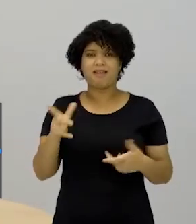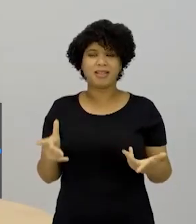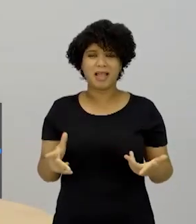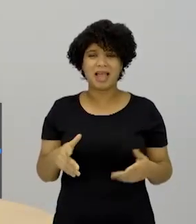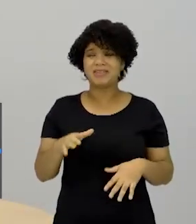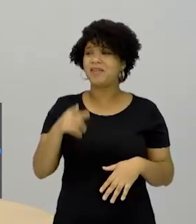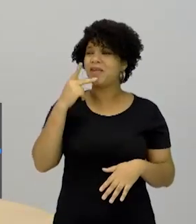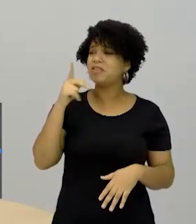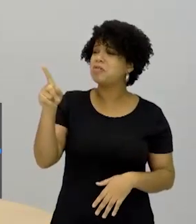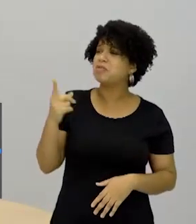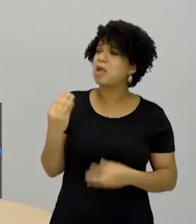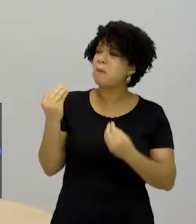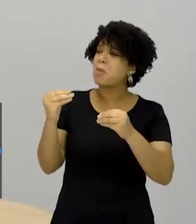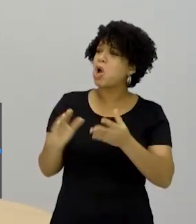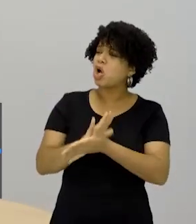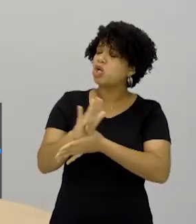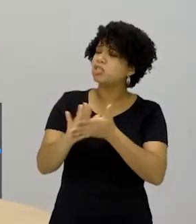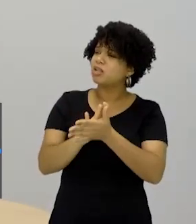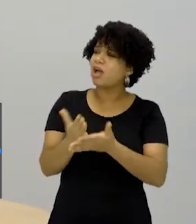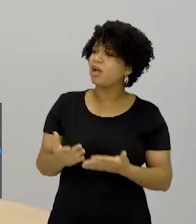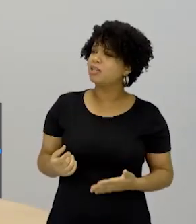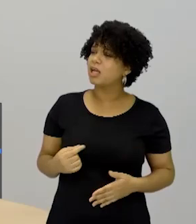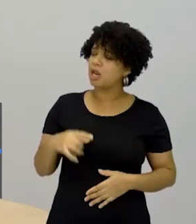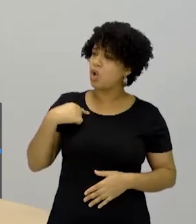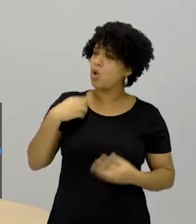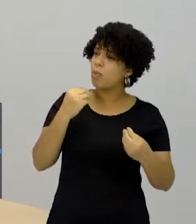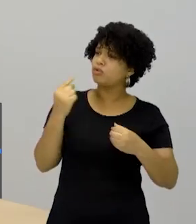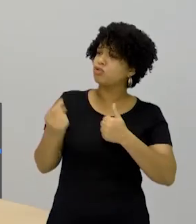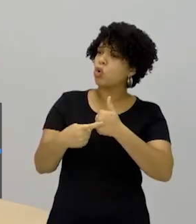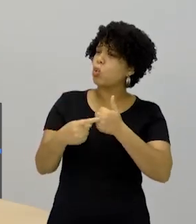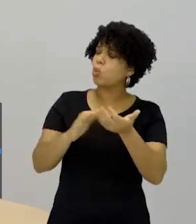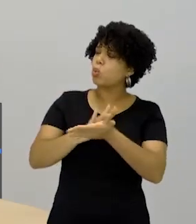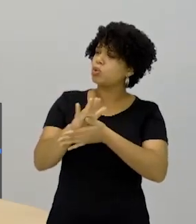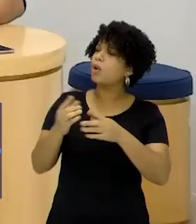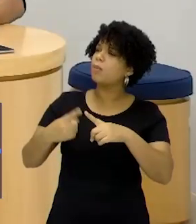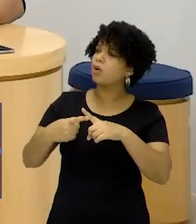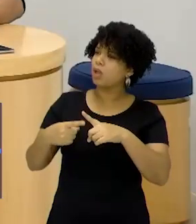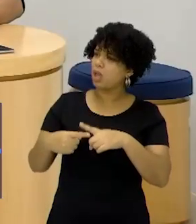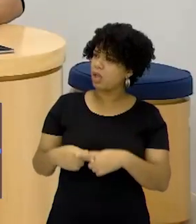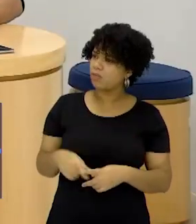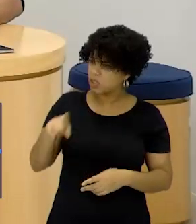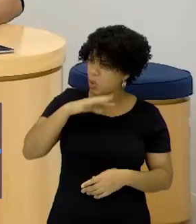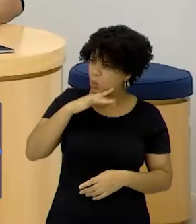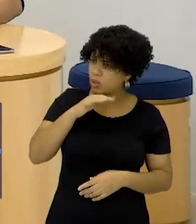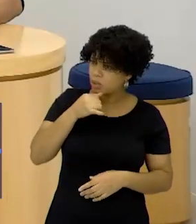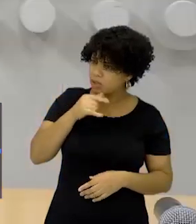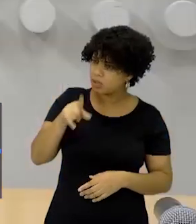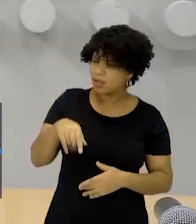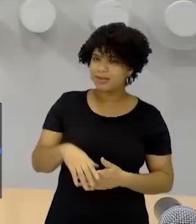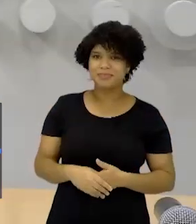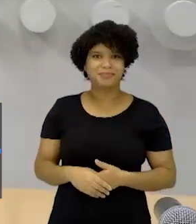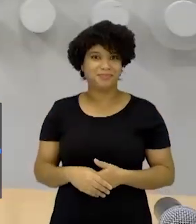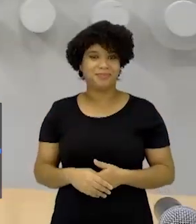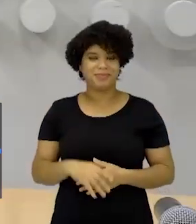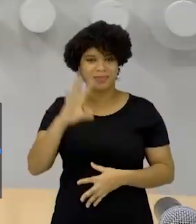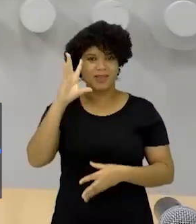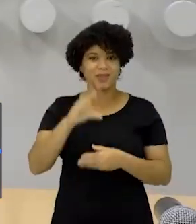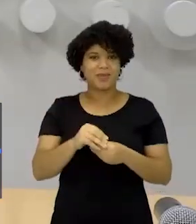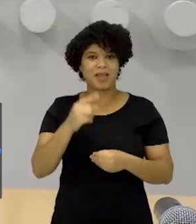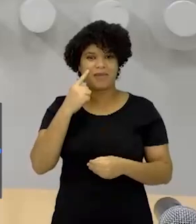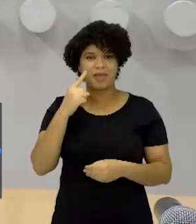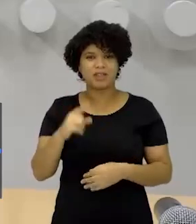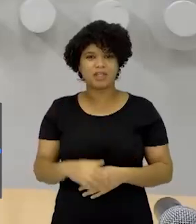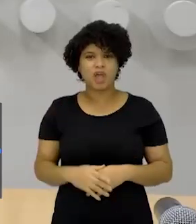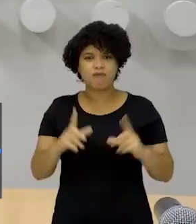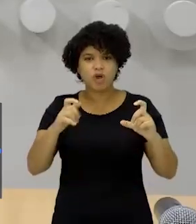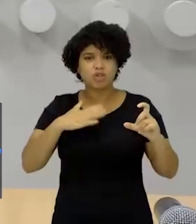posta nada, você nunca curte as coisas que eu coloco, né? E a professora foi muito engraçada. Chegou na escola, a professora falou assim pra ela, nossa, vi sua foto. Ela, como